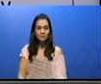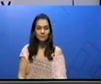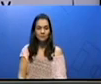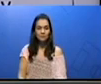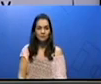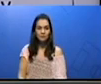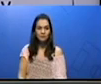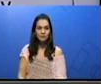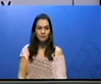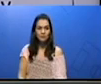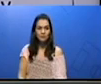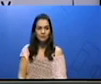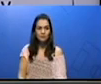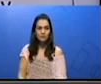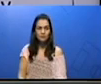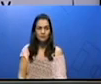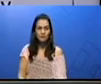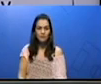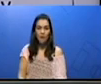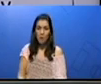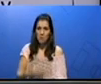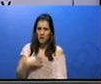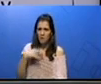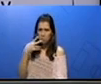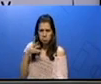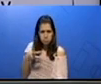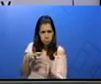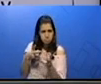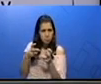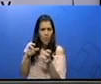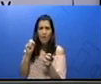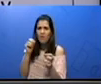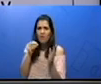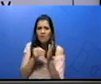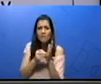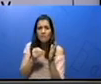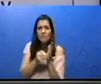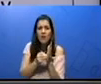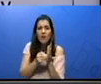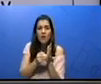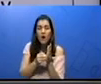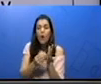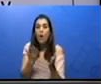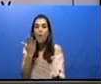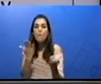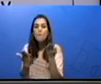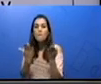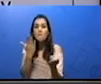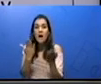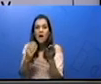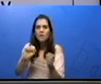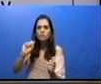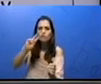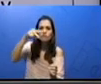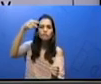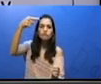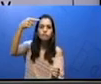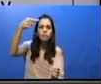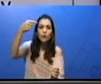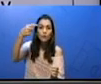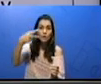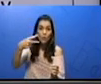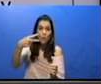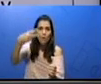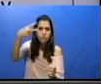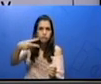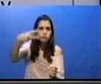de nitrogênio. Para eu descobrir os outros elementos faltantes, eu vou comparar o primeiro experimento com o segundo e